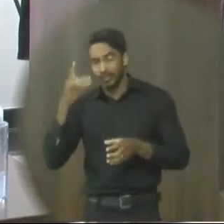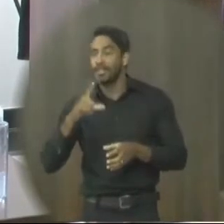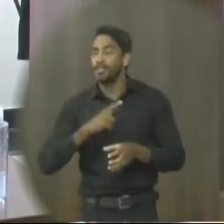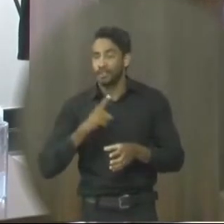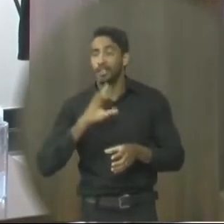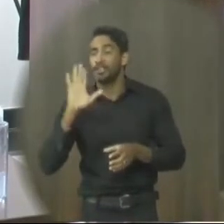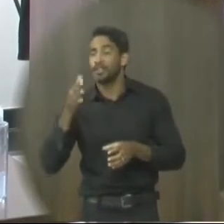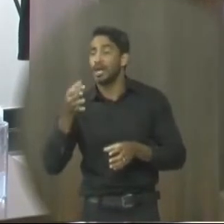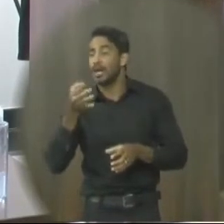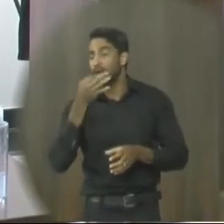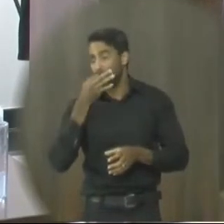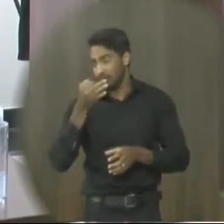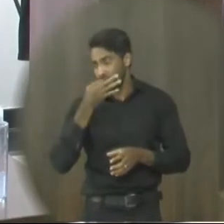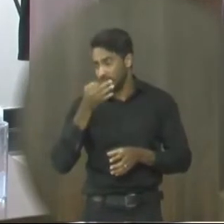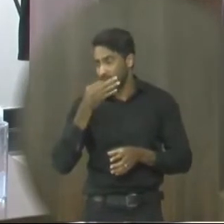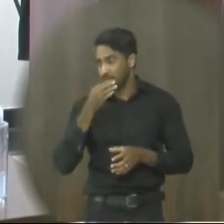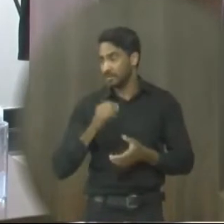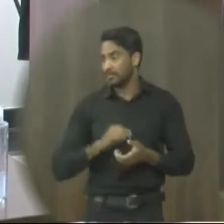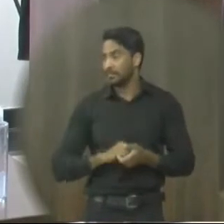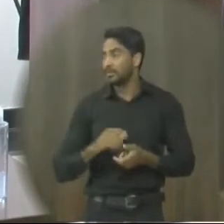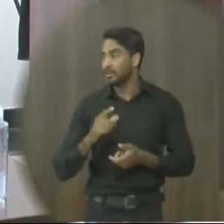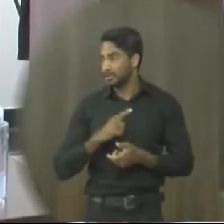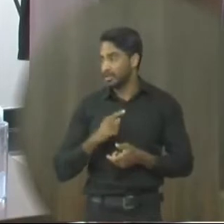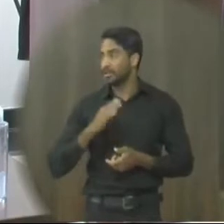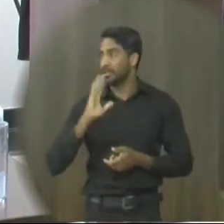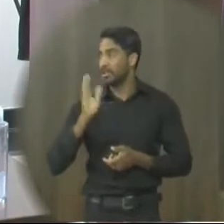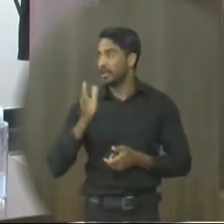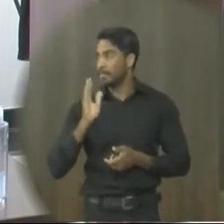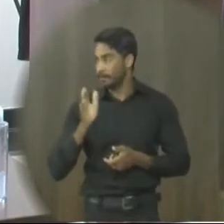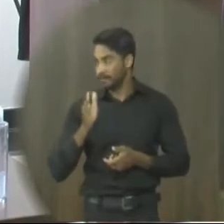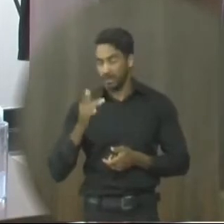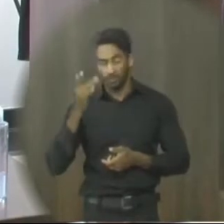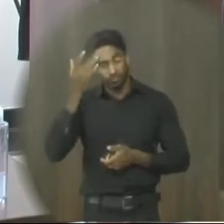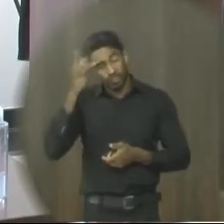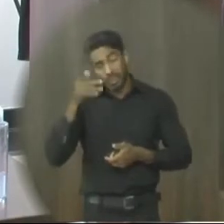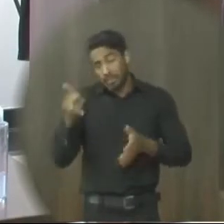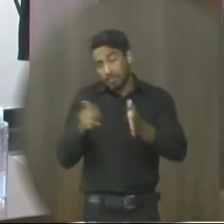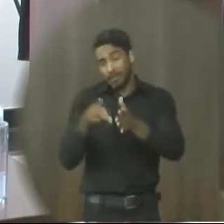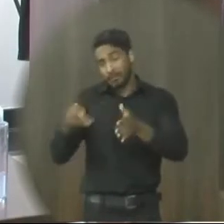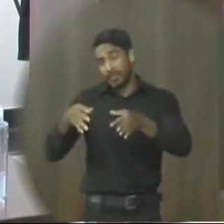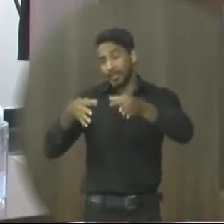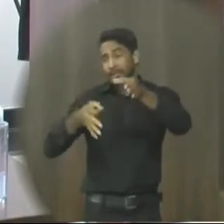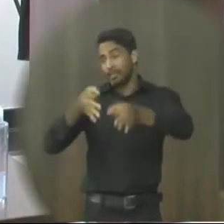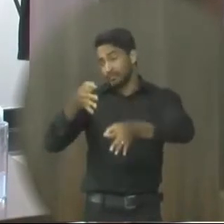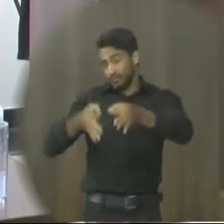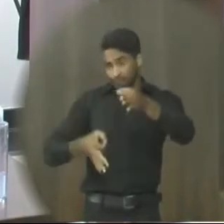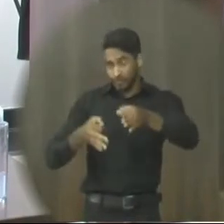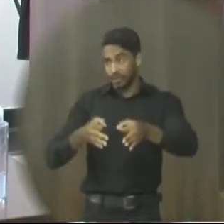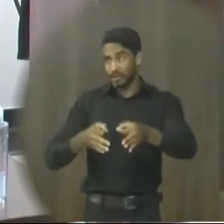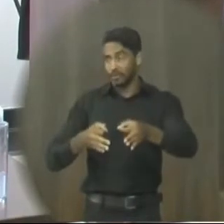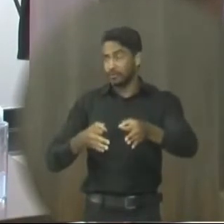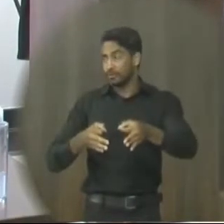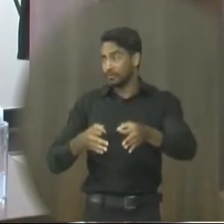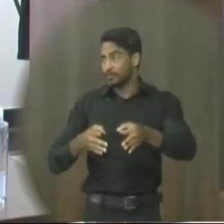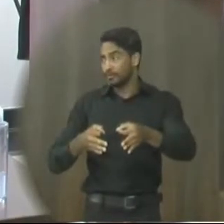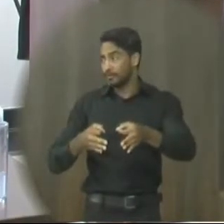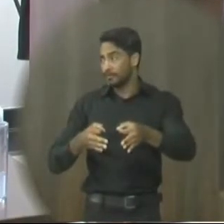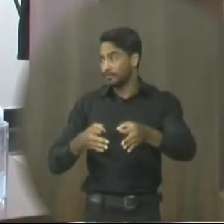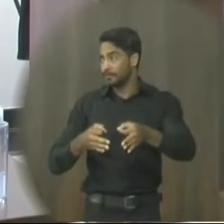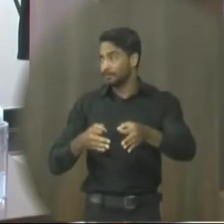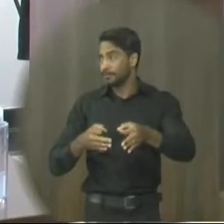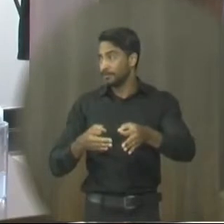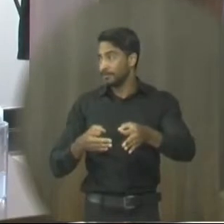sugestão se seria, não sei, o meio jurídico, mas seria de Se não me engano, acho que era um hectare para